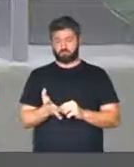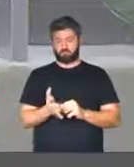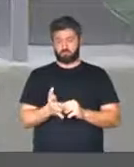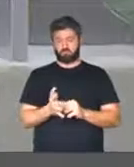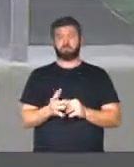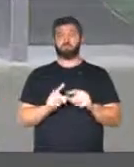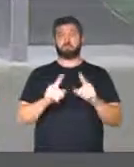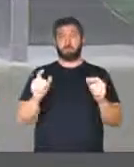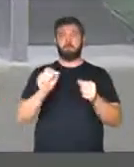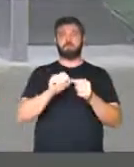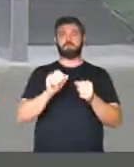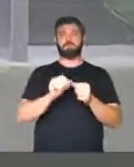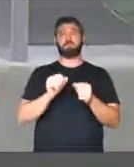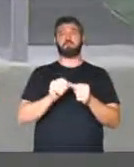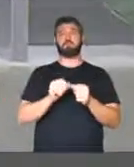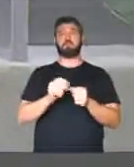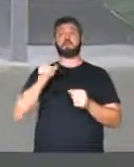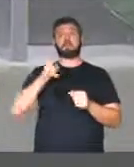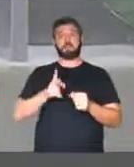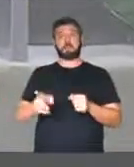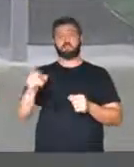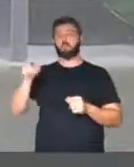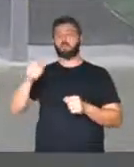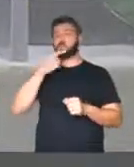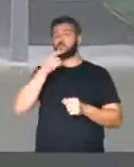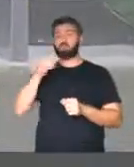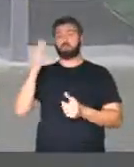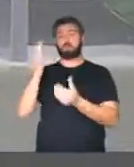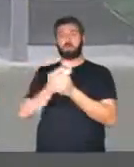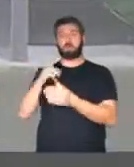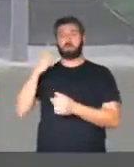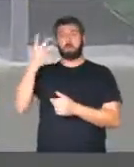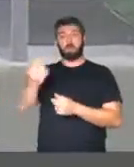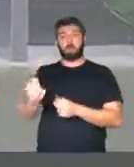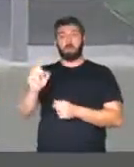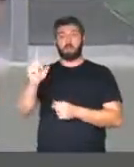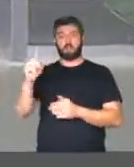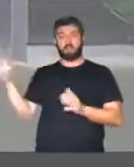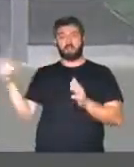também o que fez sempre com esse promotor. Não